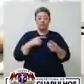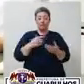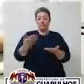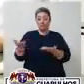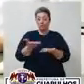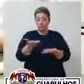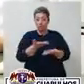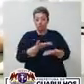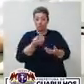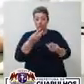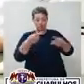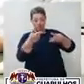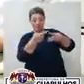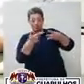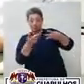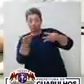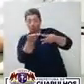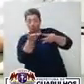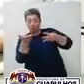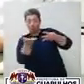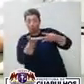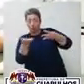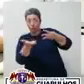cortar em 3 partes o bolo.